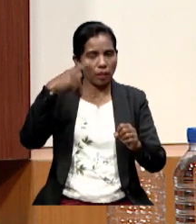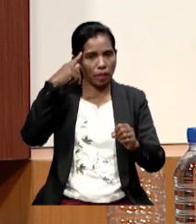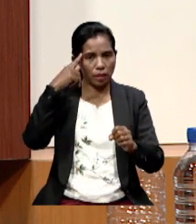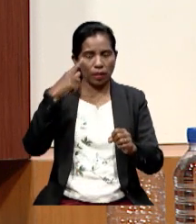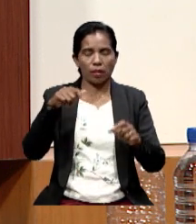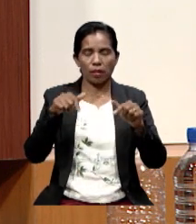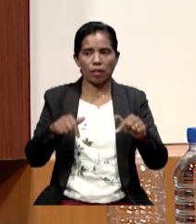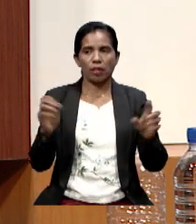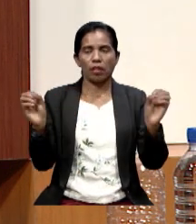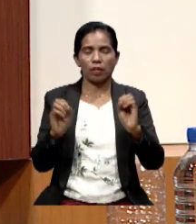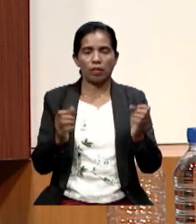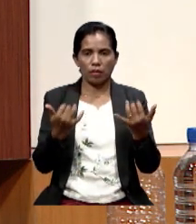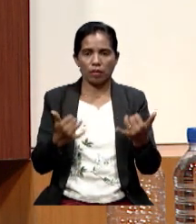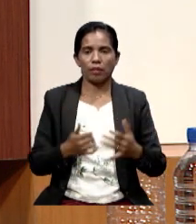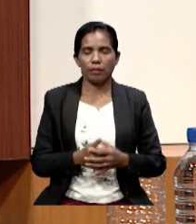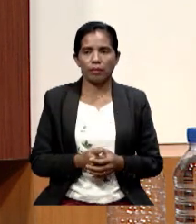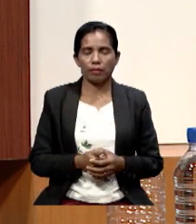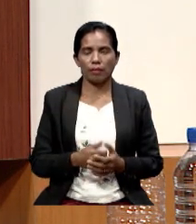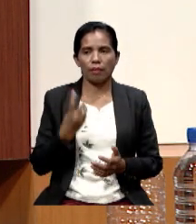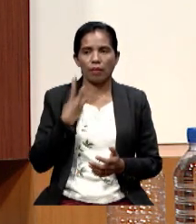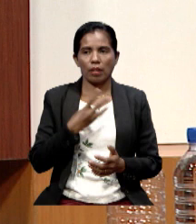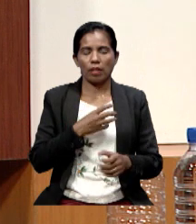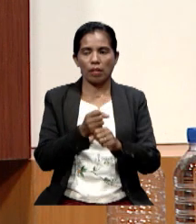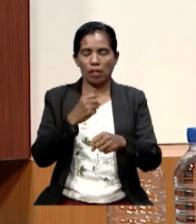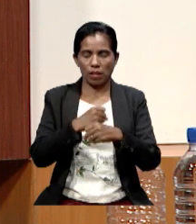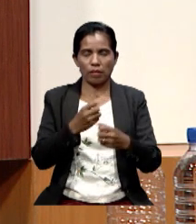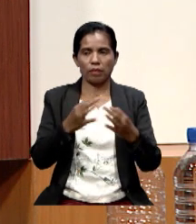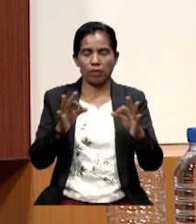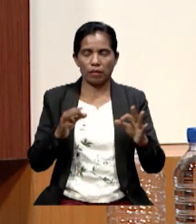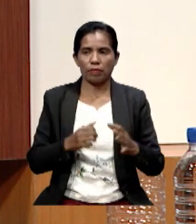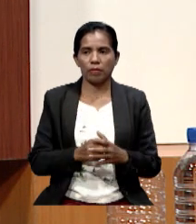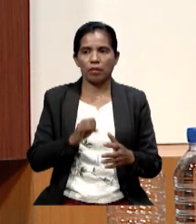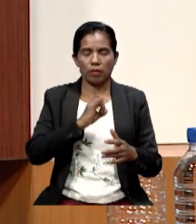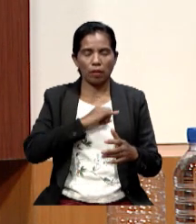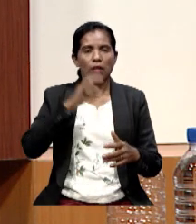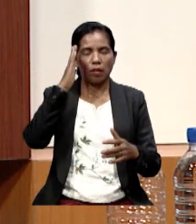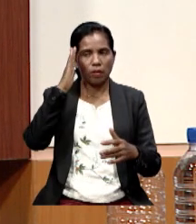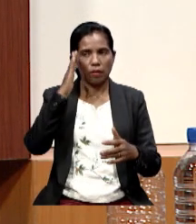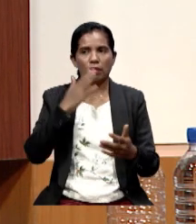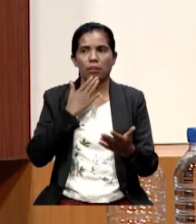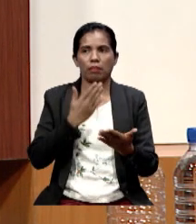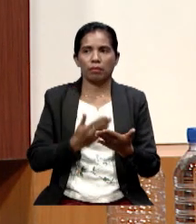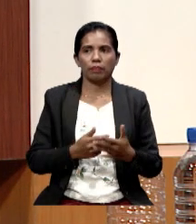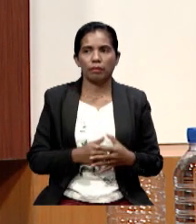em deslocamento, né? Aí, também, é ralo, né? eu não é batida que